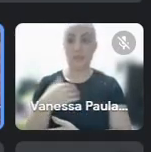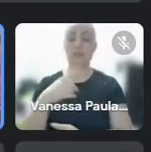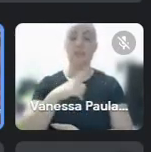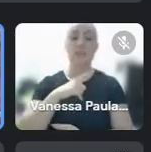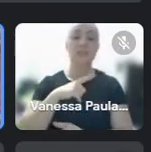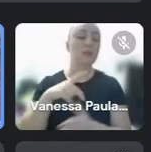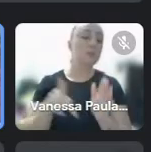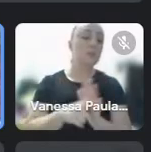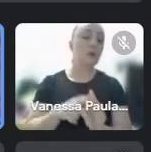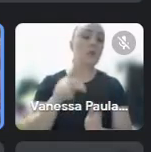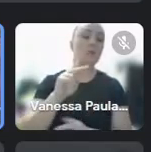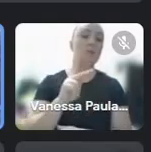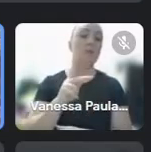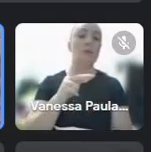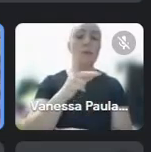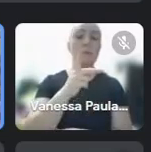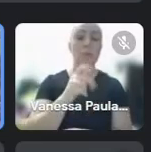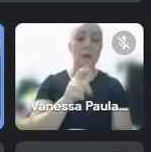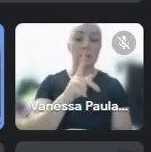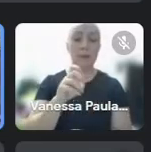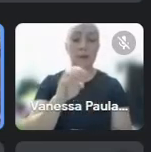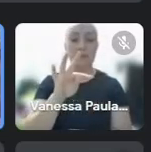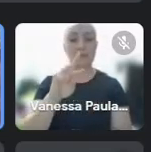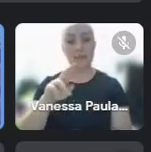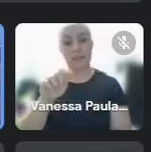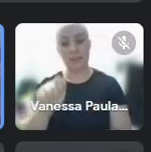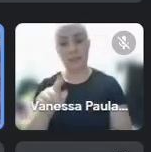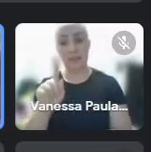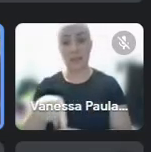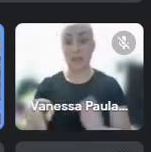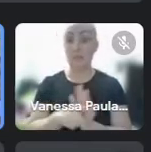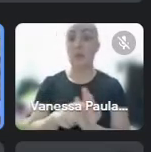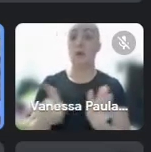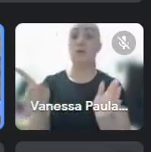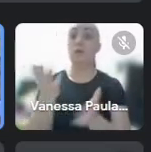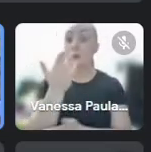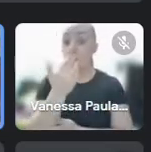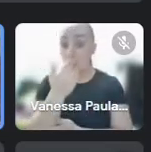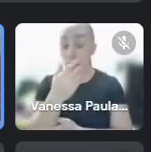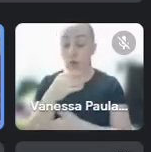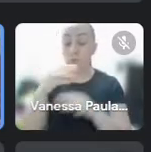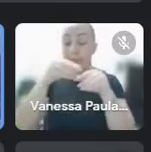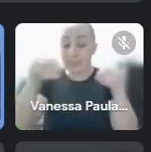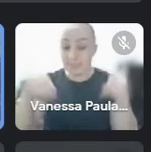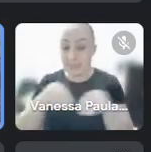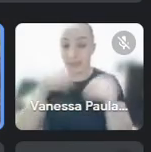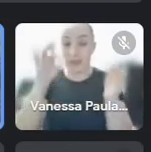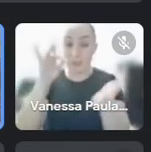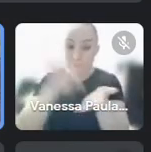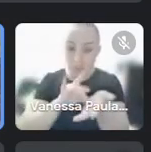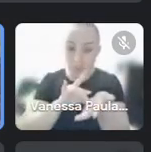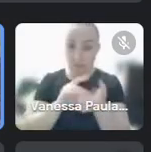bentônico, o papa-terra, que é o curimatã, que ele come mesmo a terra, né?